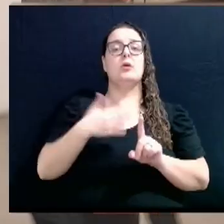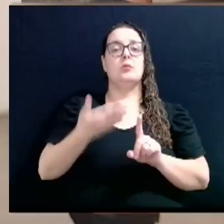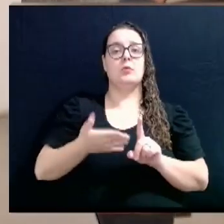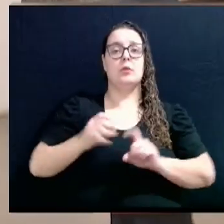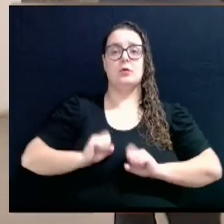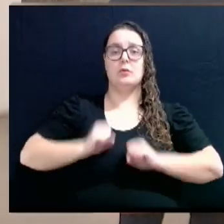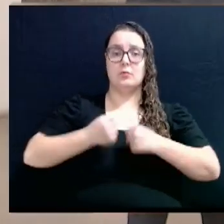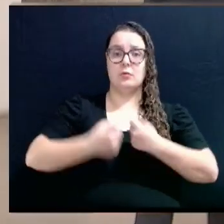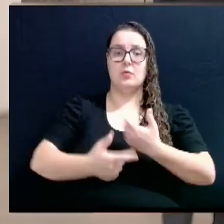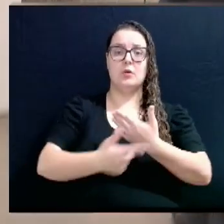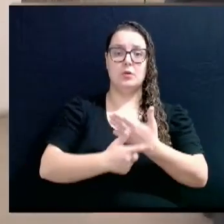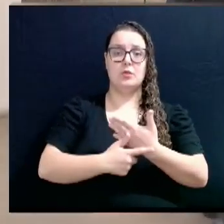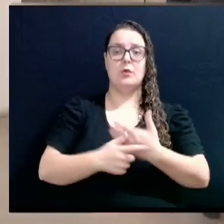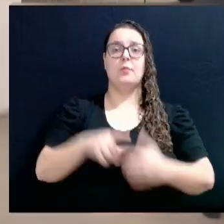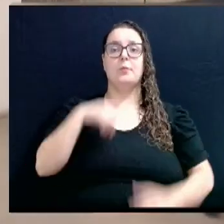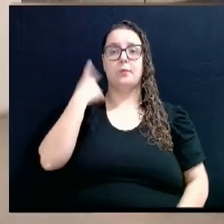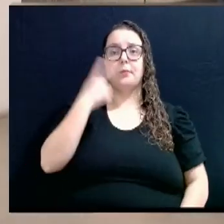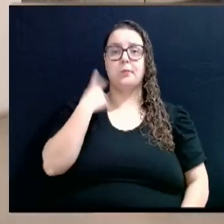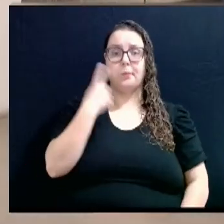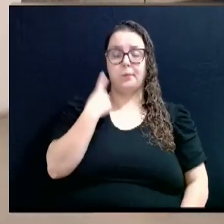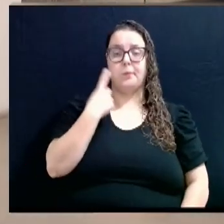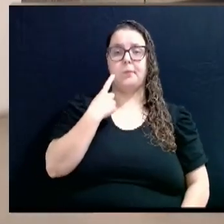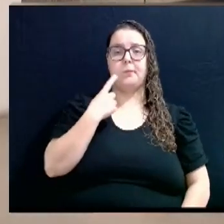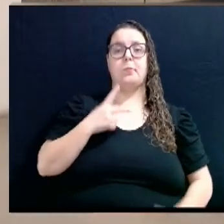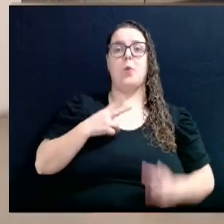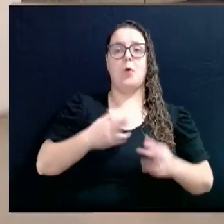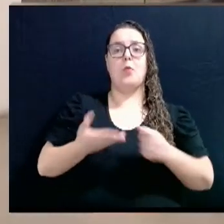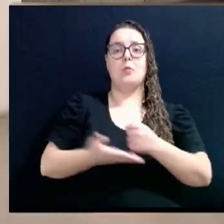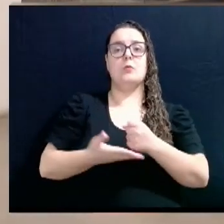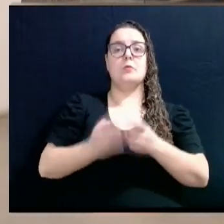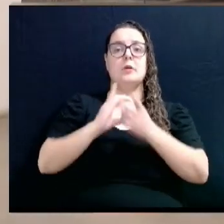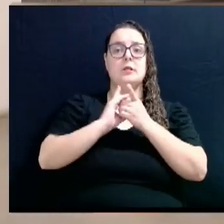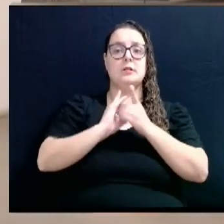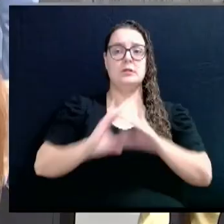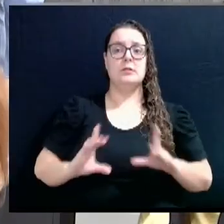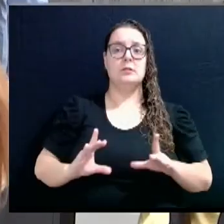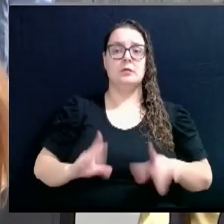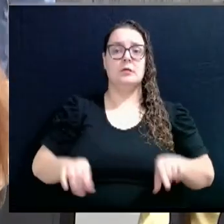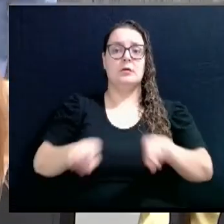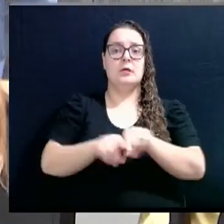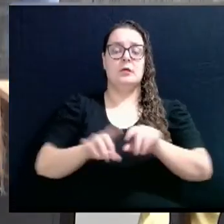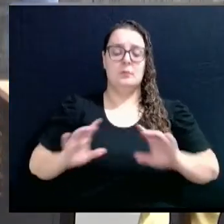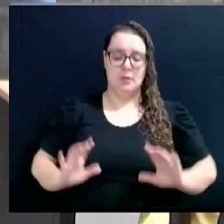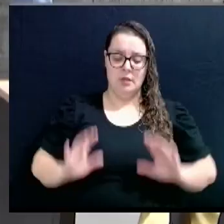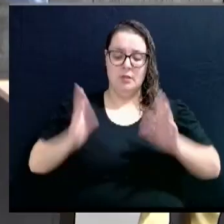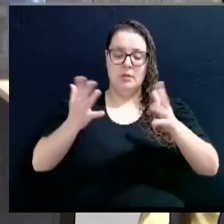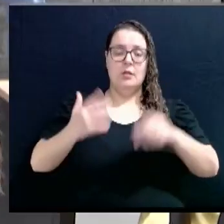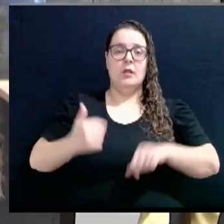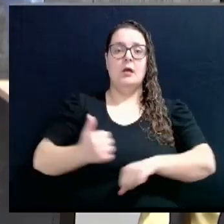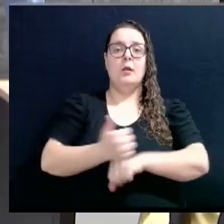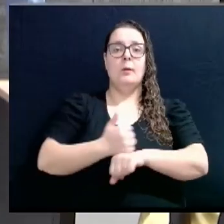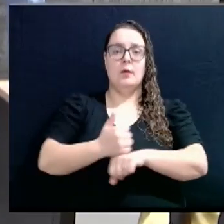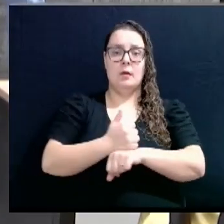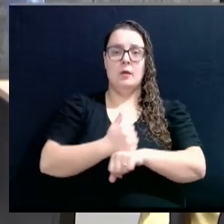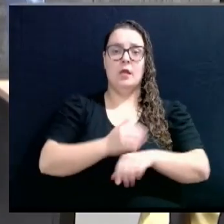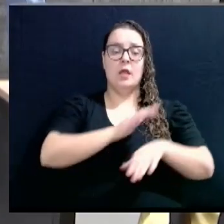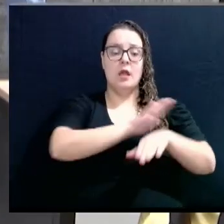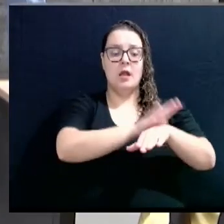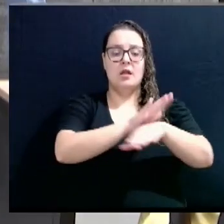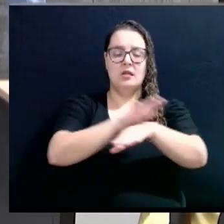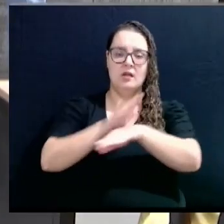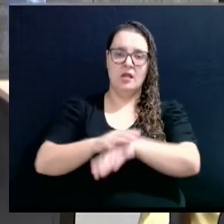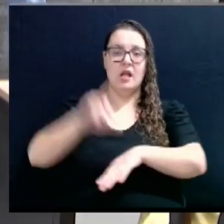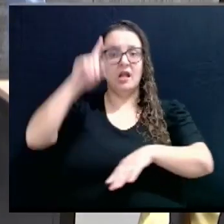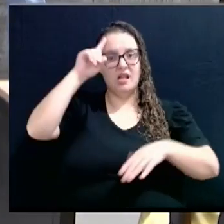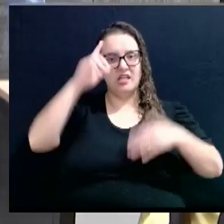da advocacia como pilar da democracia e celebra profissionais que contribuem diariamente